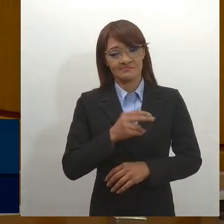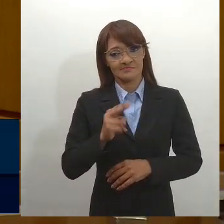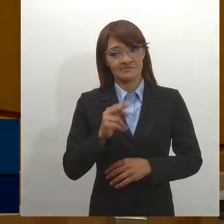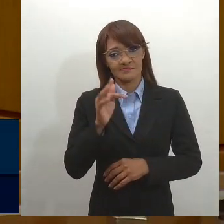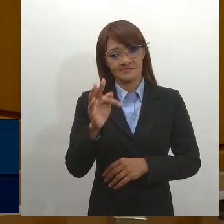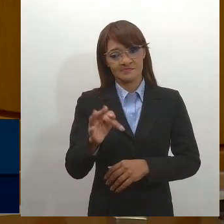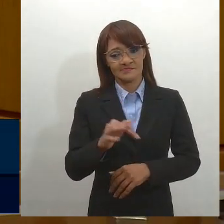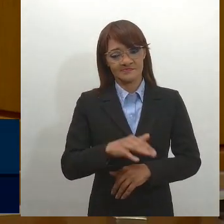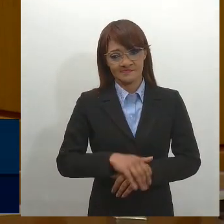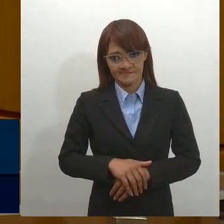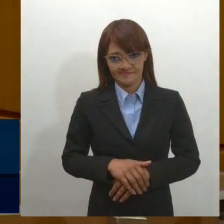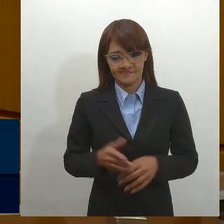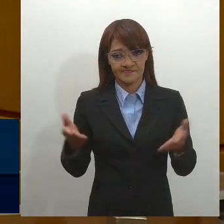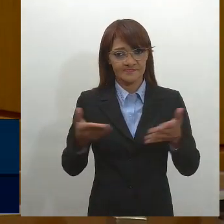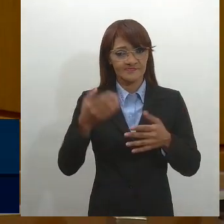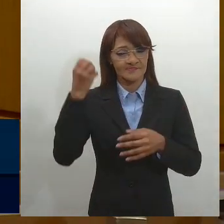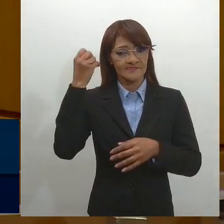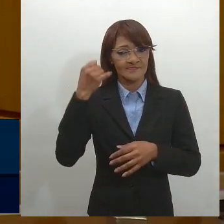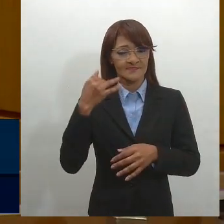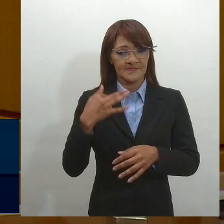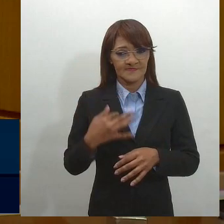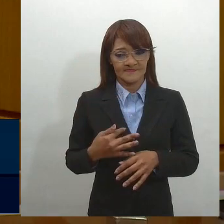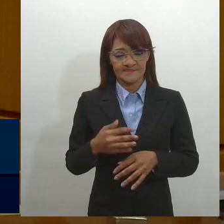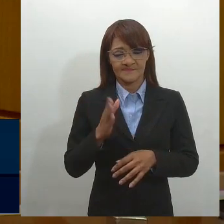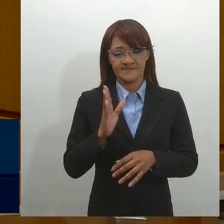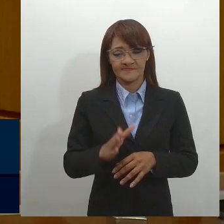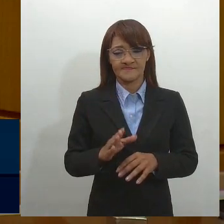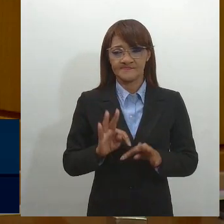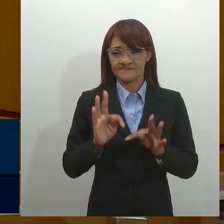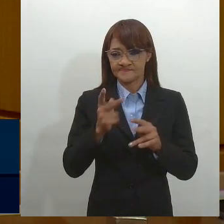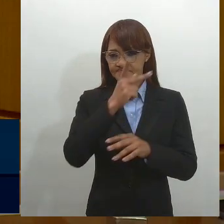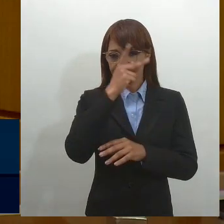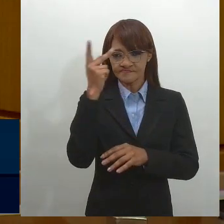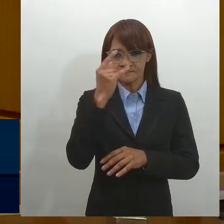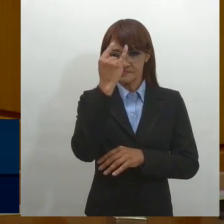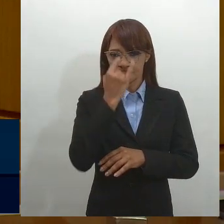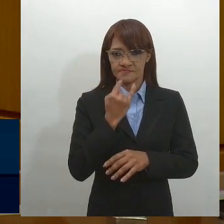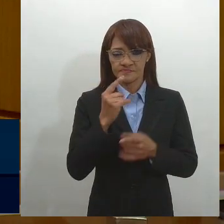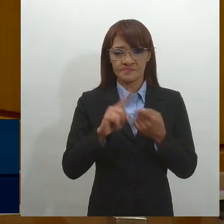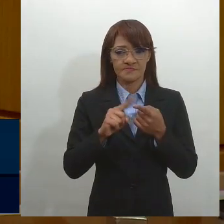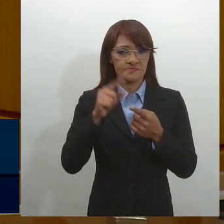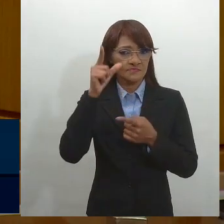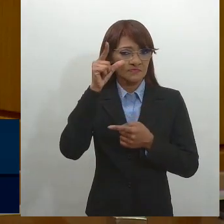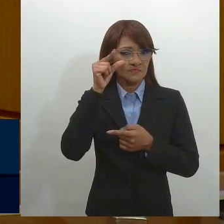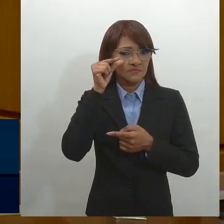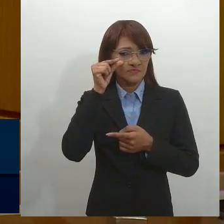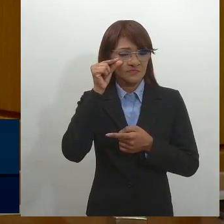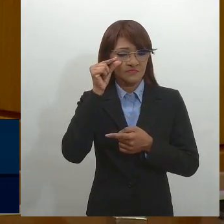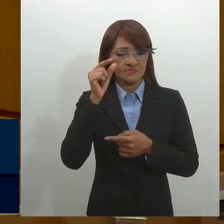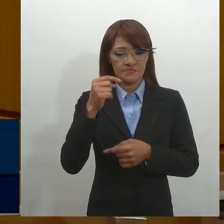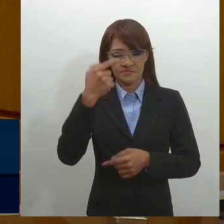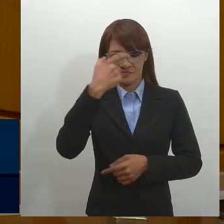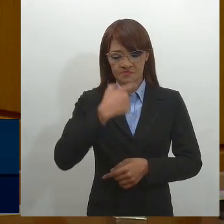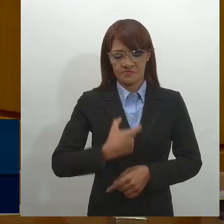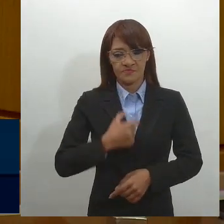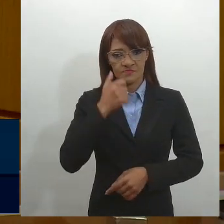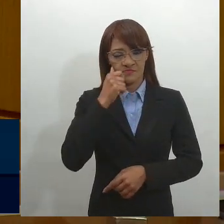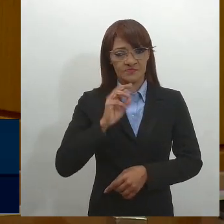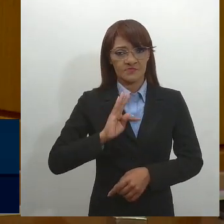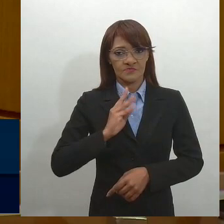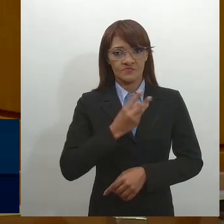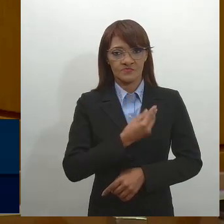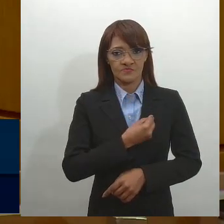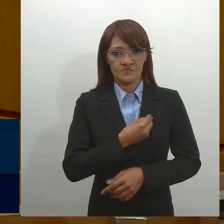para contemplar as pessoas cegas e com baixa visão. Sou uma mulher trans, cor de pele branca, estou com